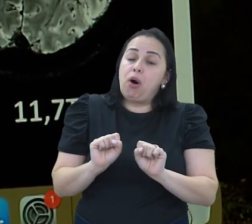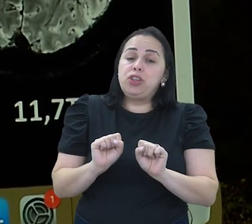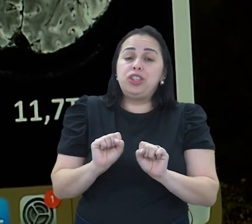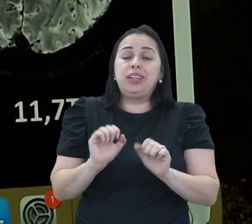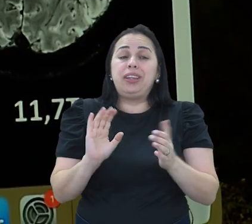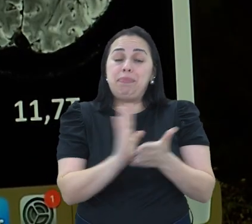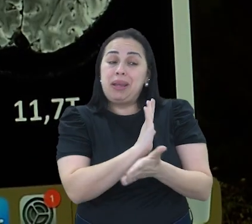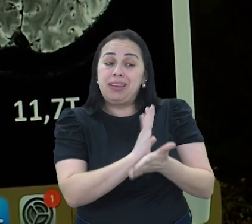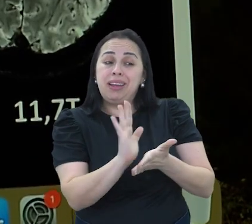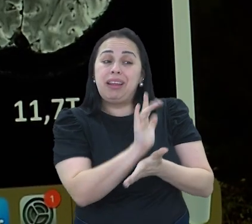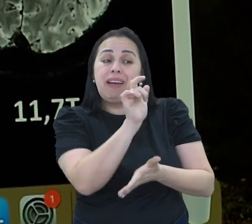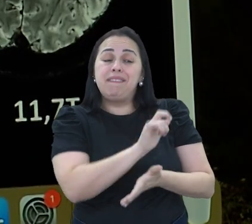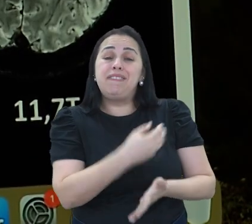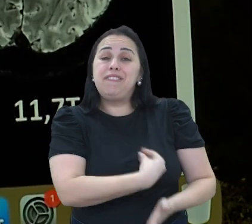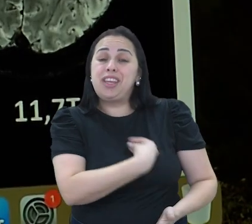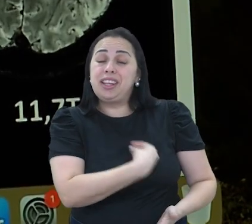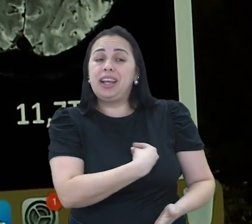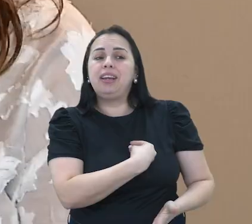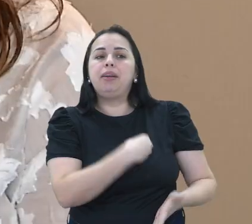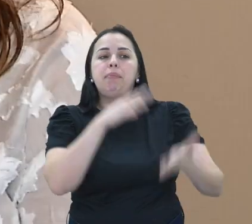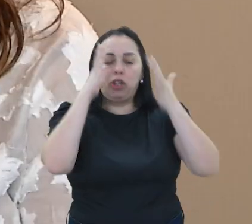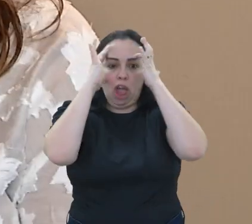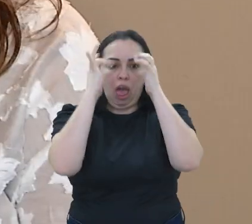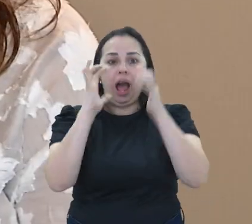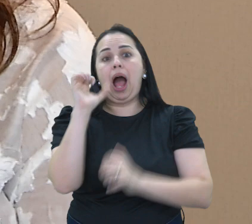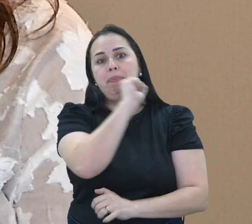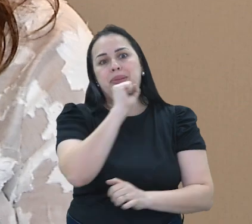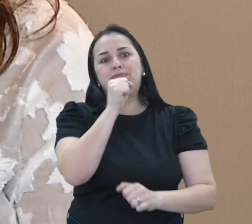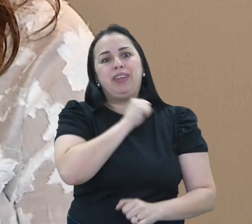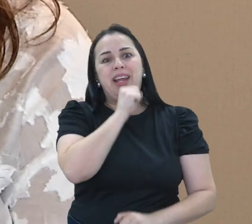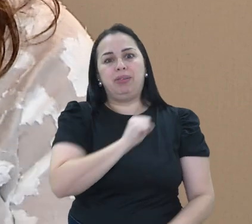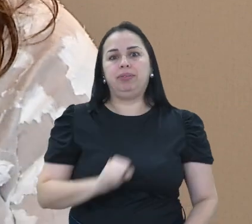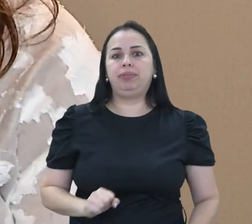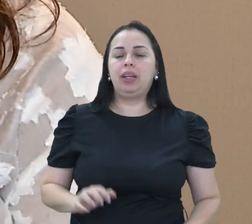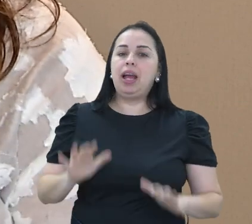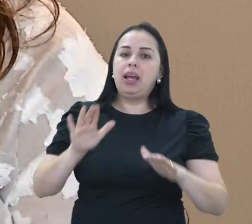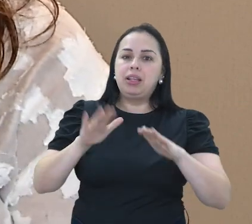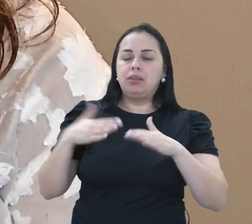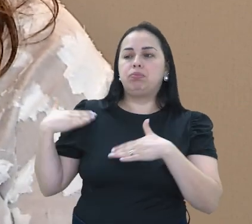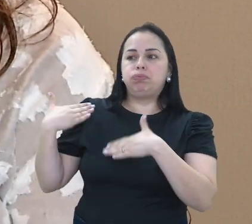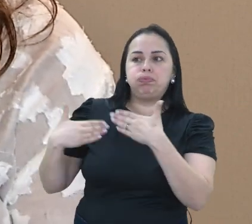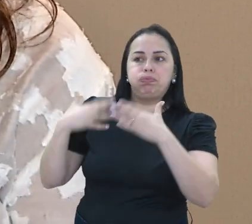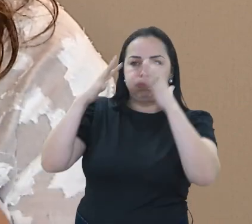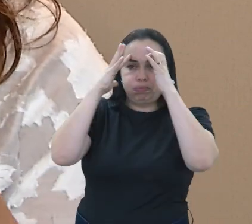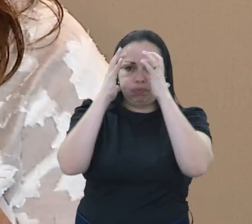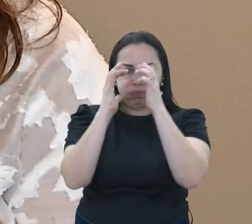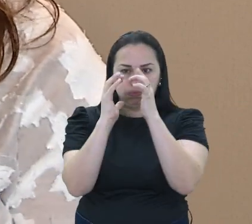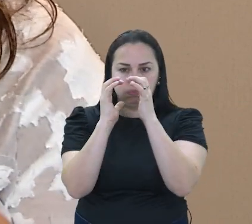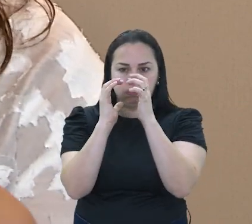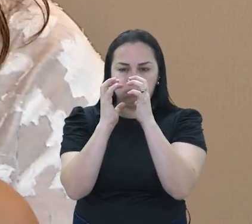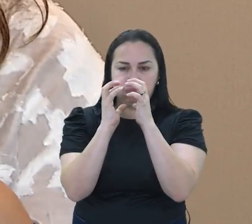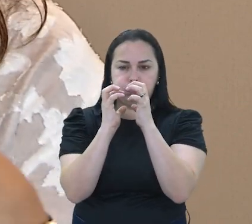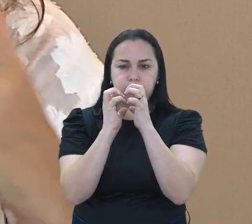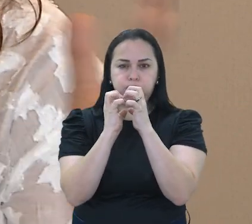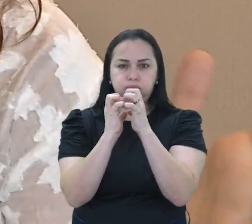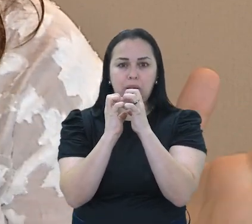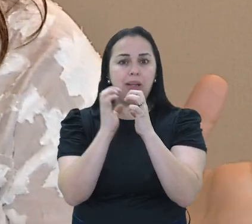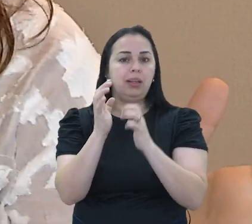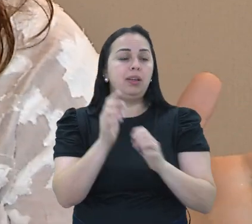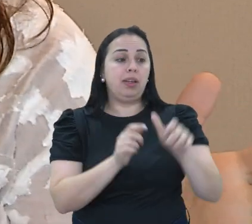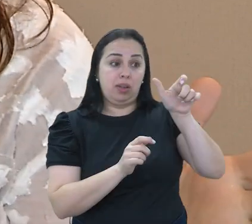ser acelerado dependendo do estilo de vida. Ao longo dos anos, ele vai apresentando um encolhimento. Então, se a gente pega um cérebro de